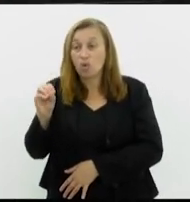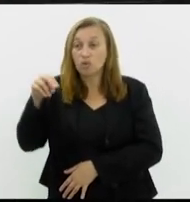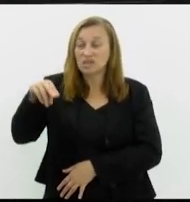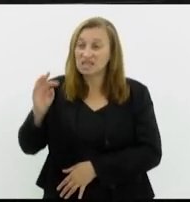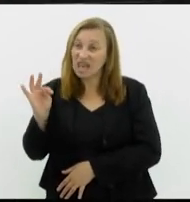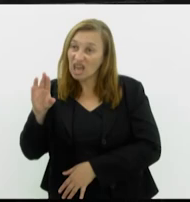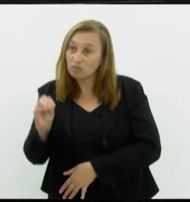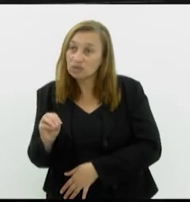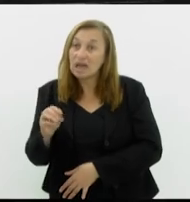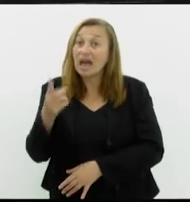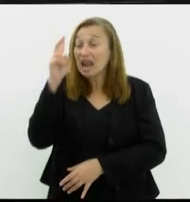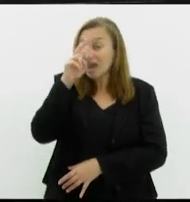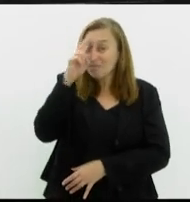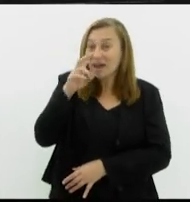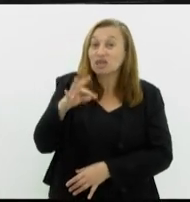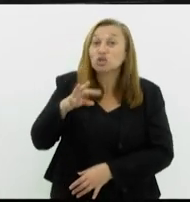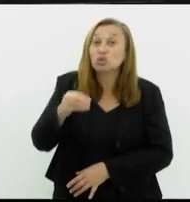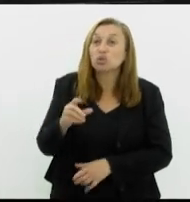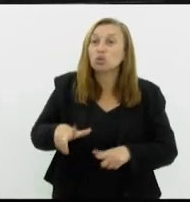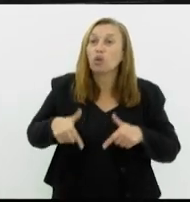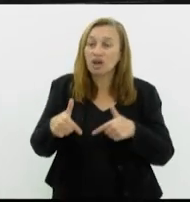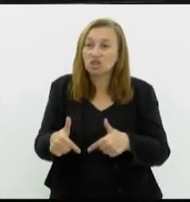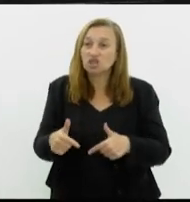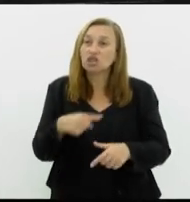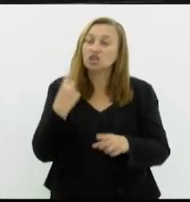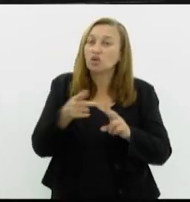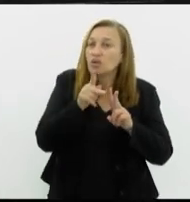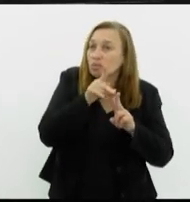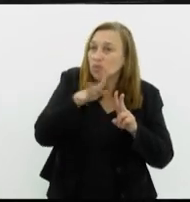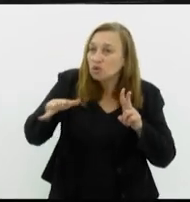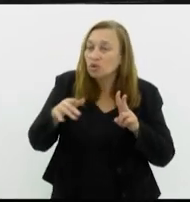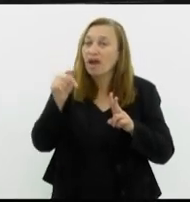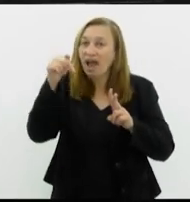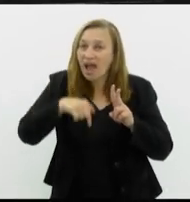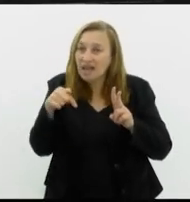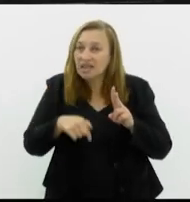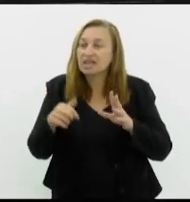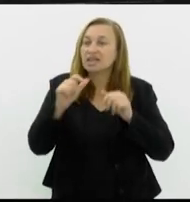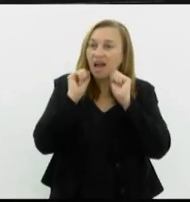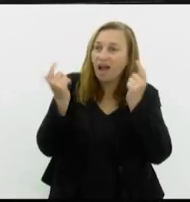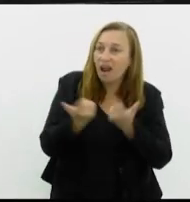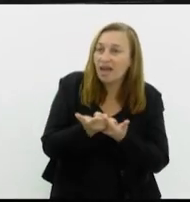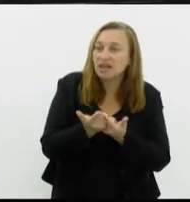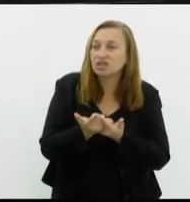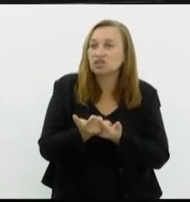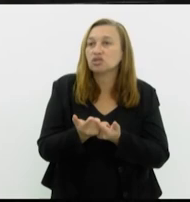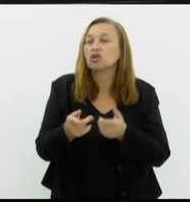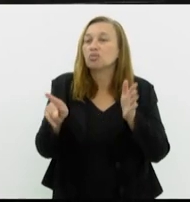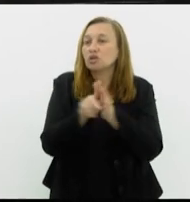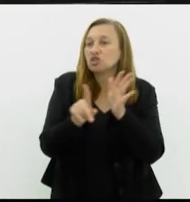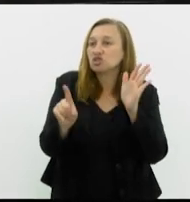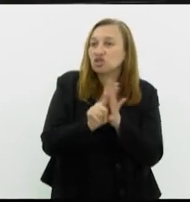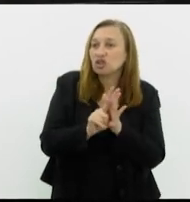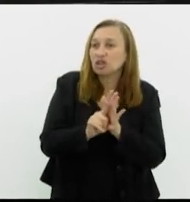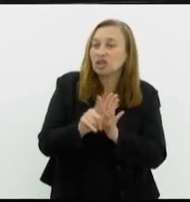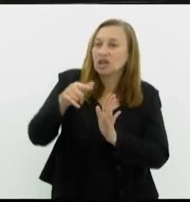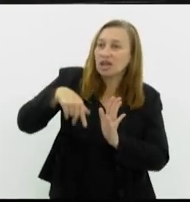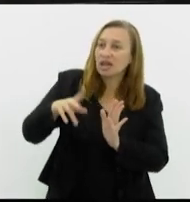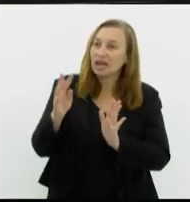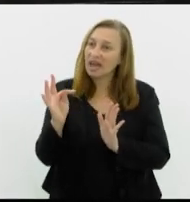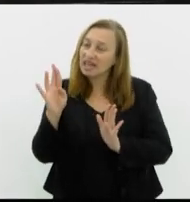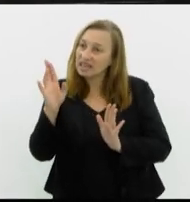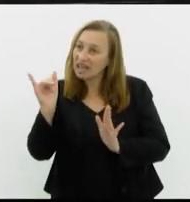uma situação em que a gente protocola aqui na Assembleia Legislativa o projeto de lei Kathleen